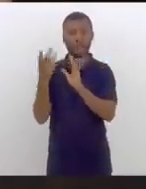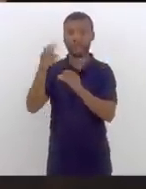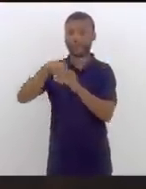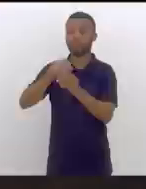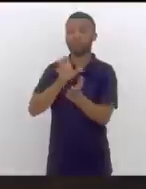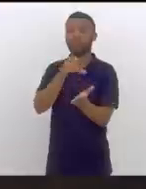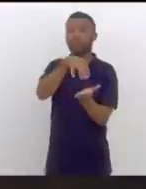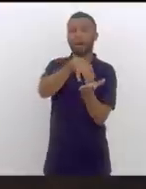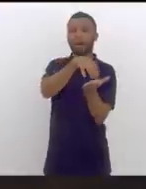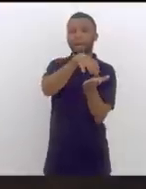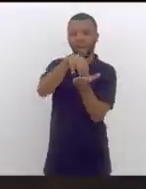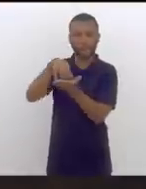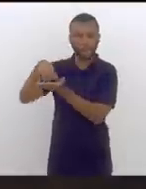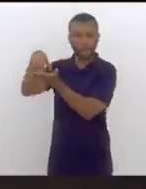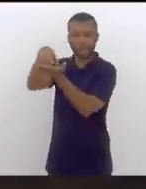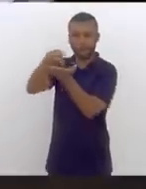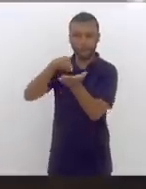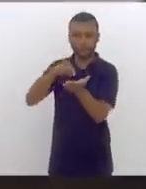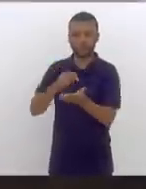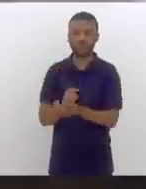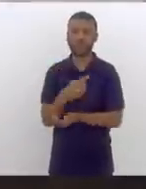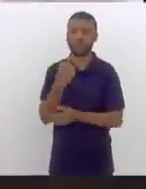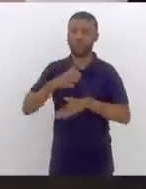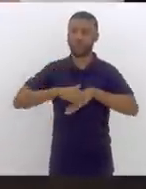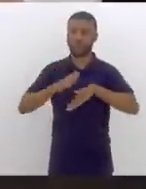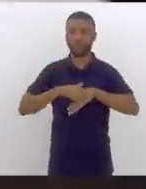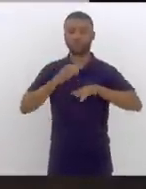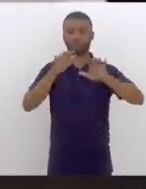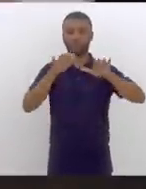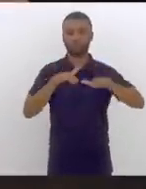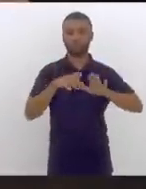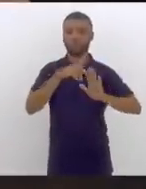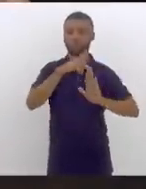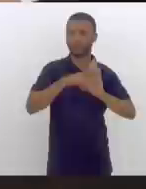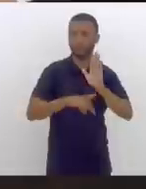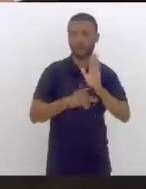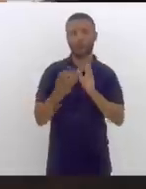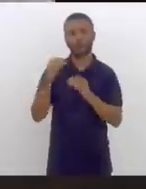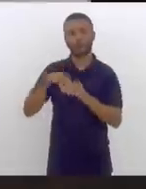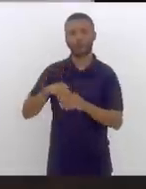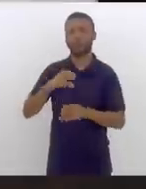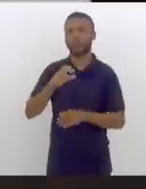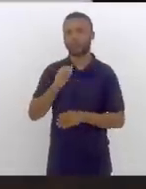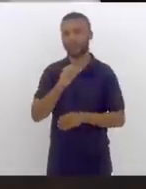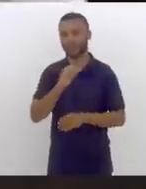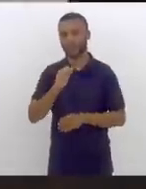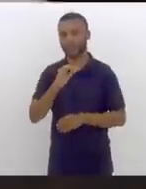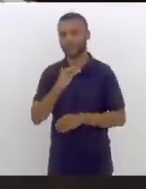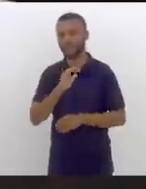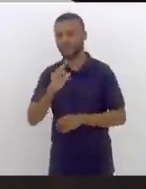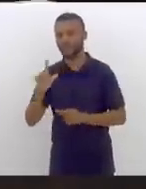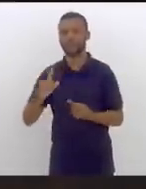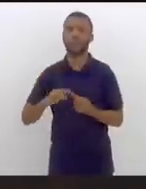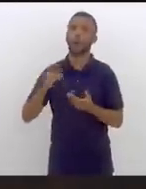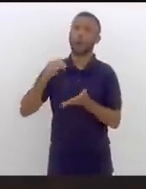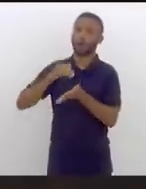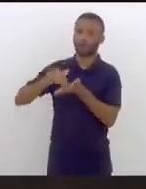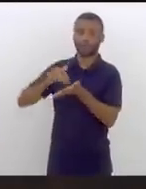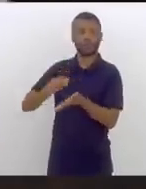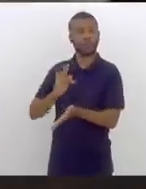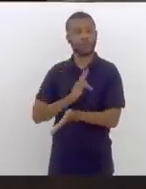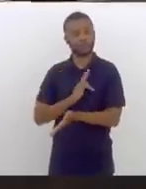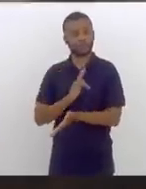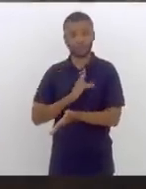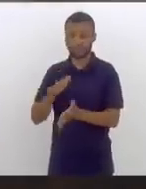e é isso aqui nós fizemos um protocolo tanto no na Casa Civil como no comando né na no secretário da PM